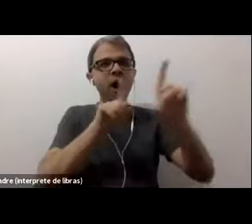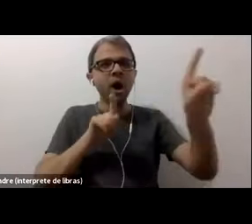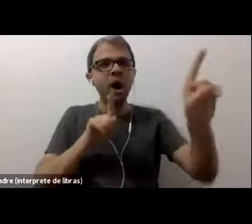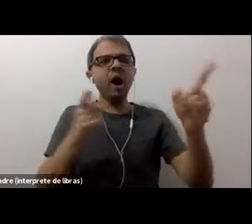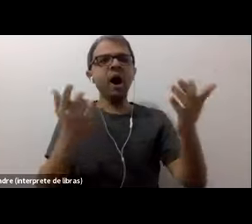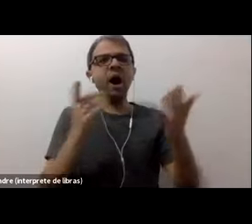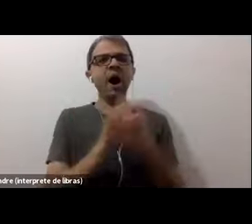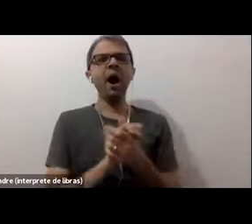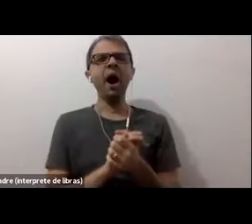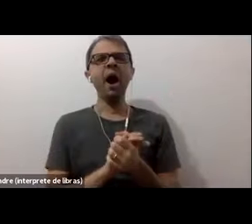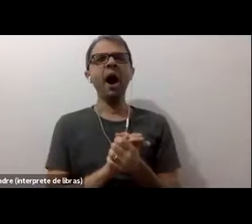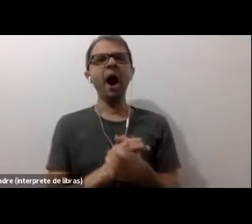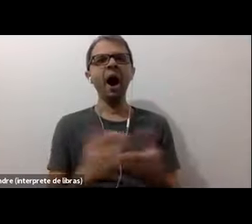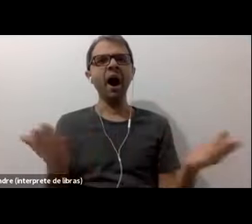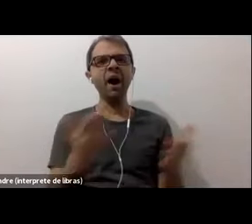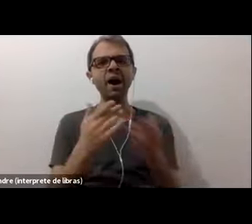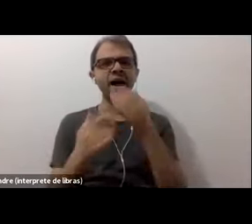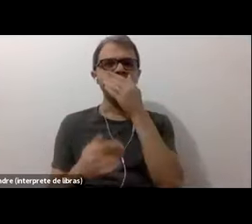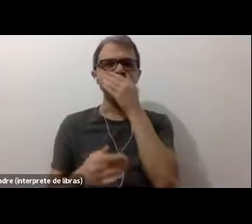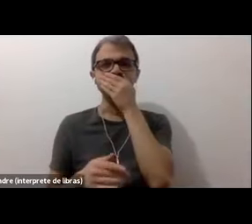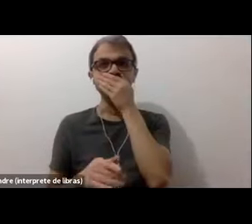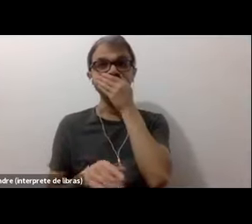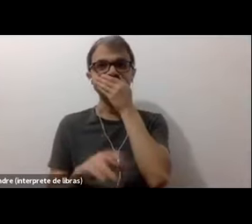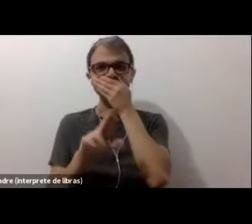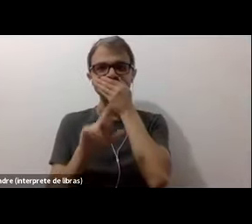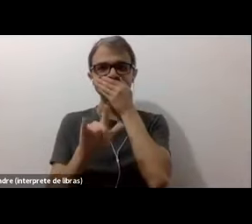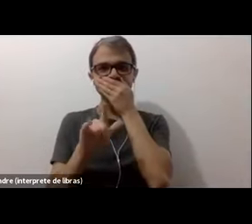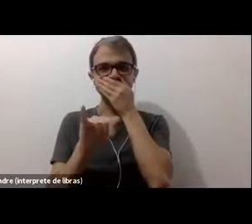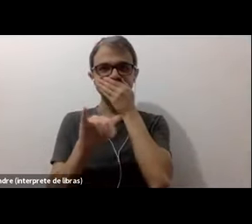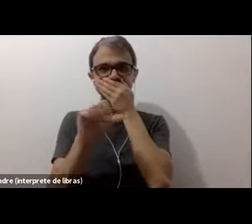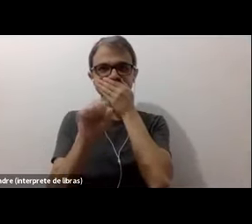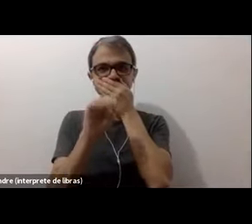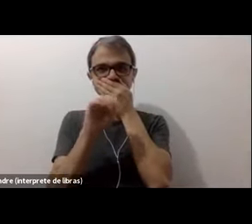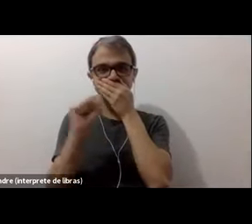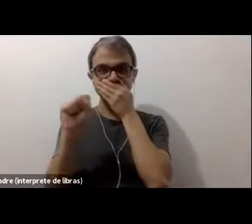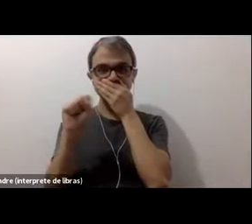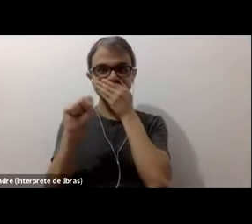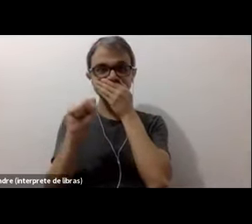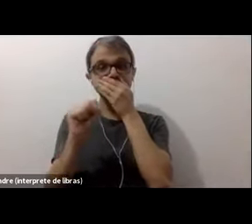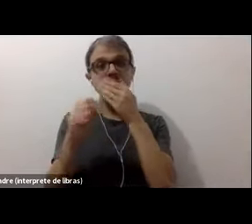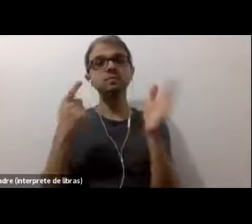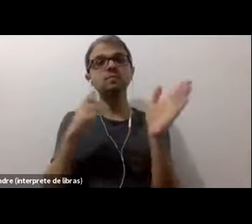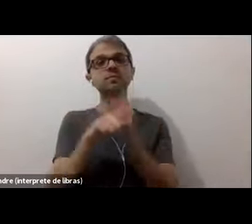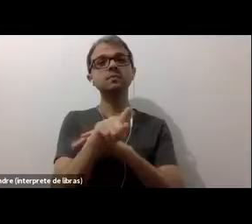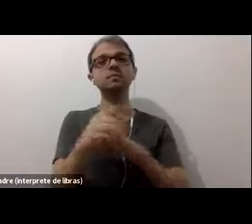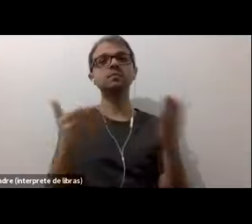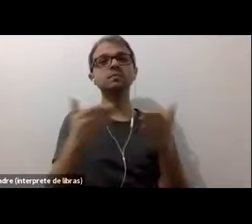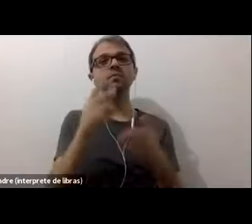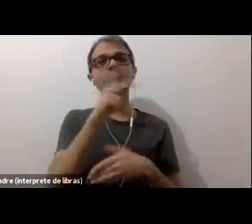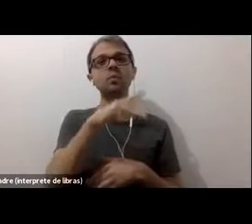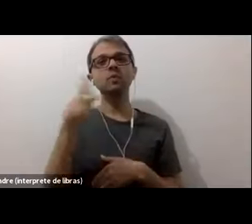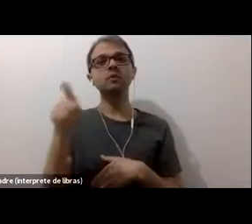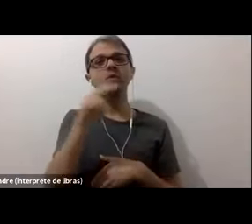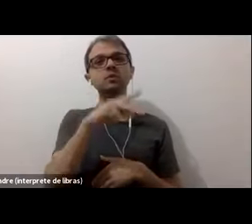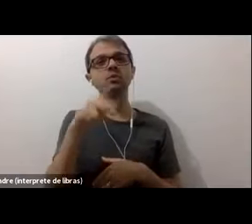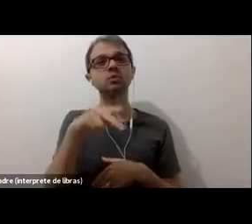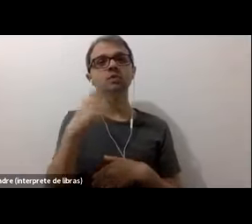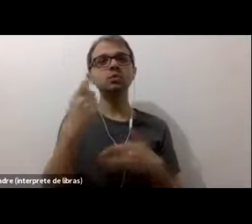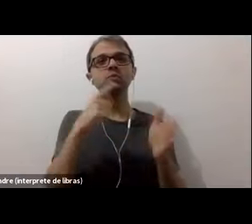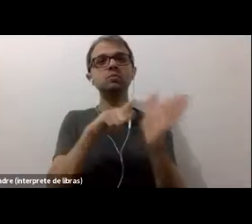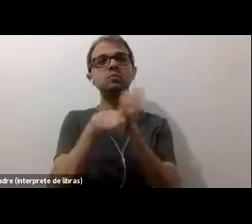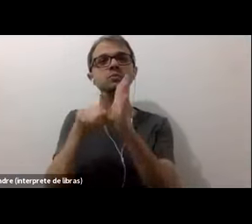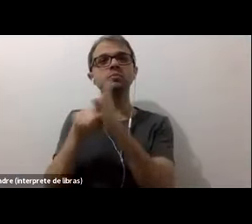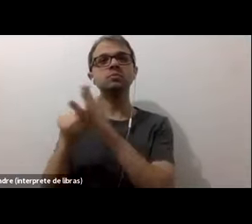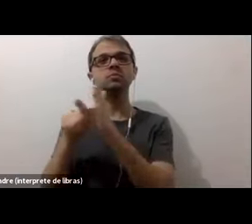O Ulisses, ele queria saber sobre os professores, como que eles estão sendo ouvidos nesse retorno.